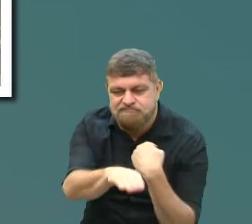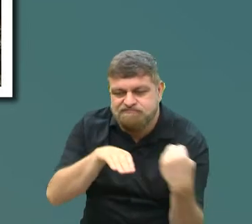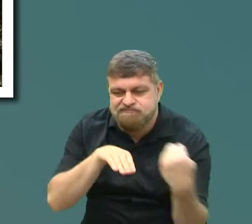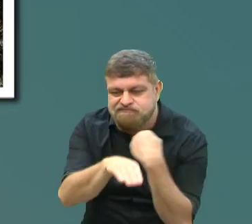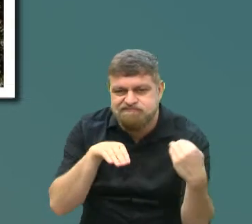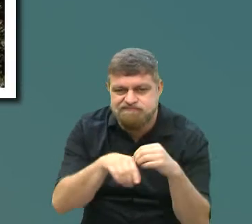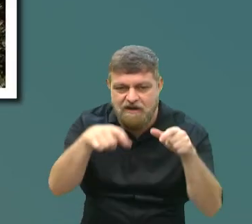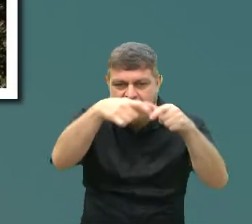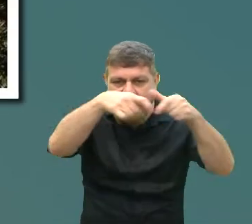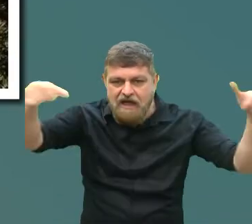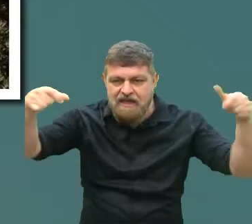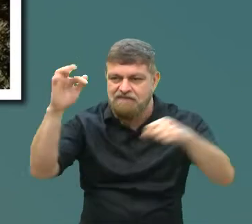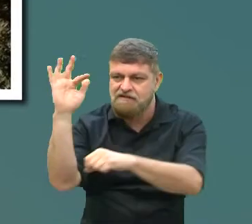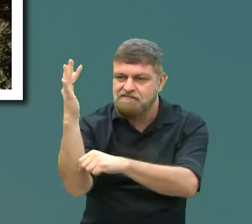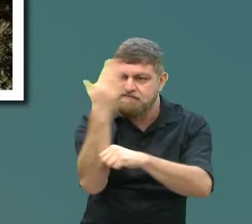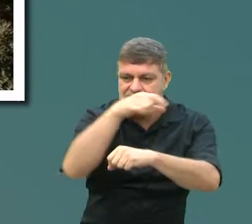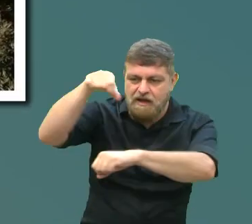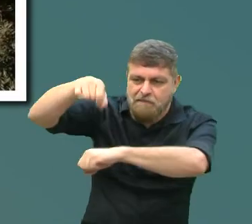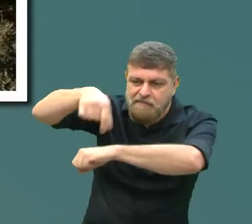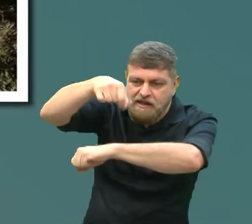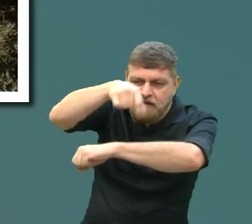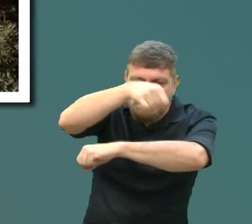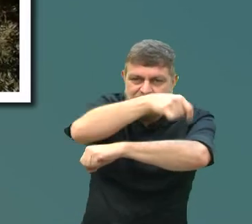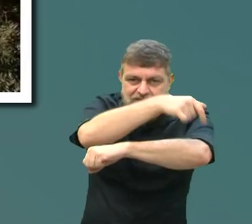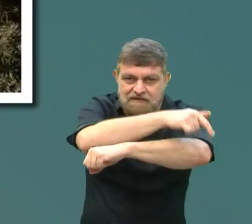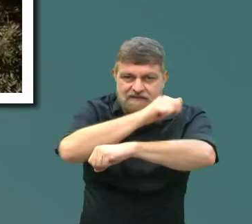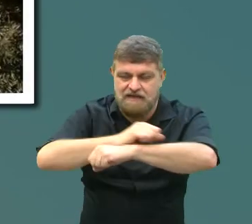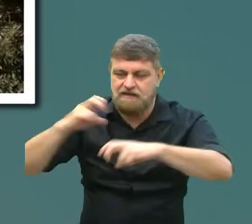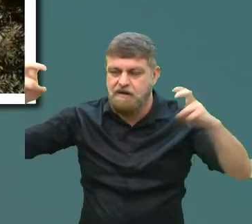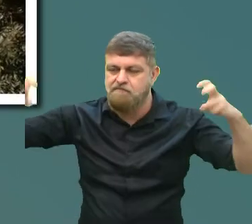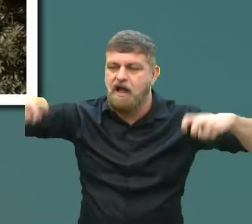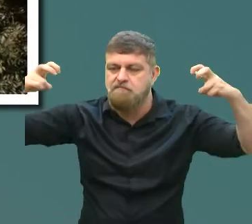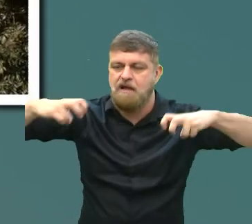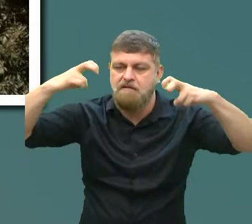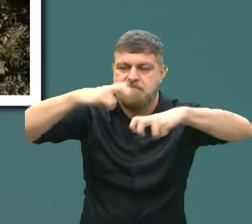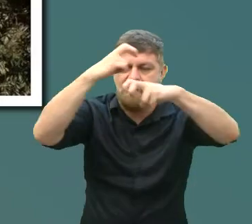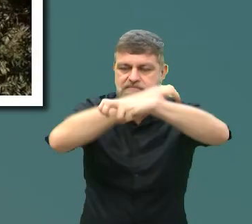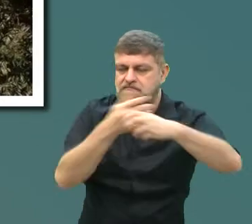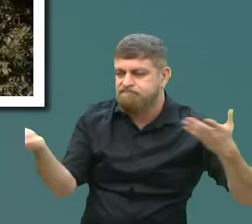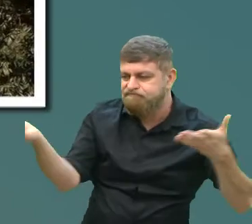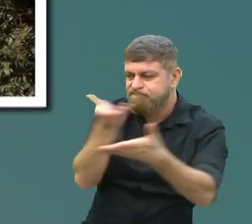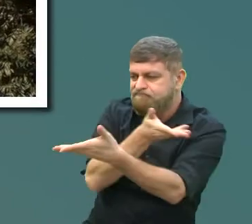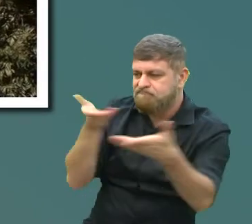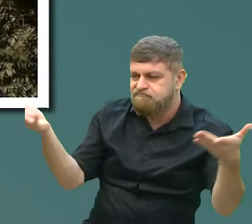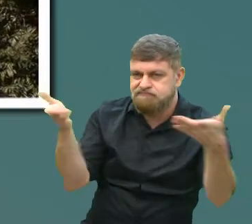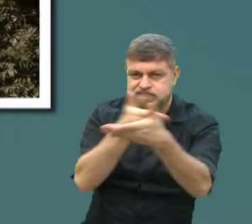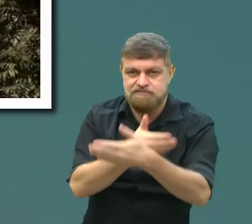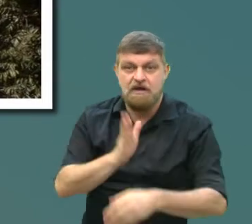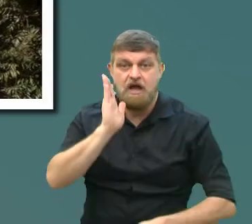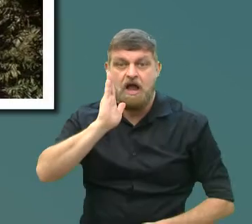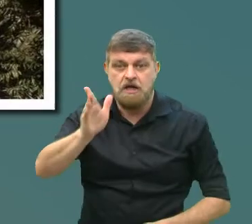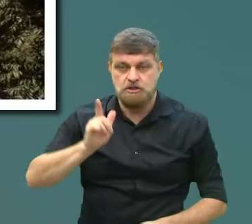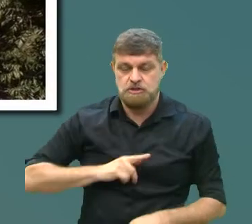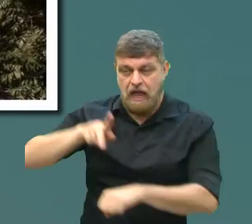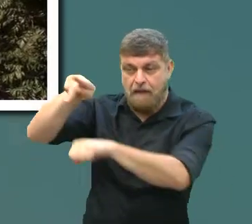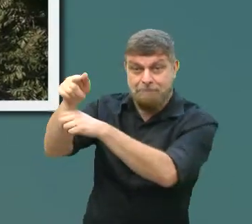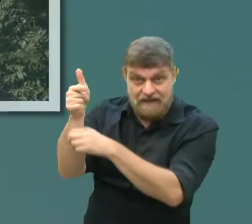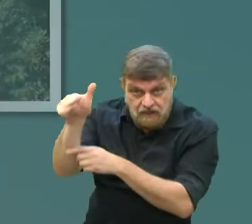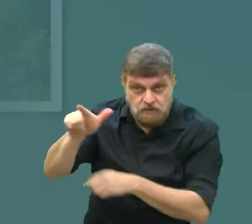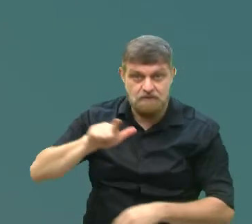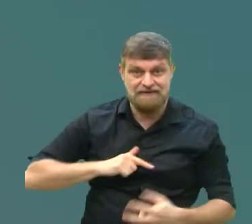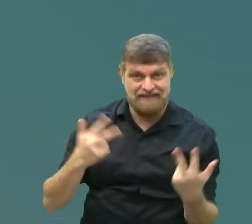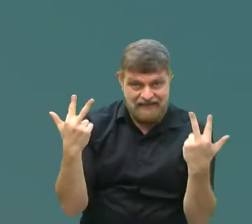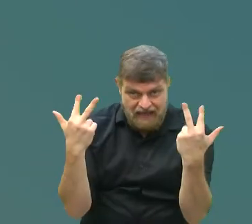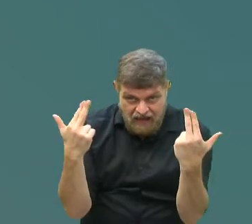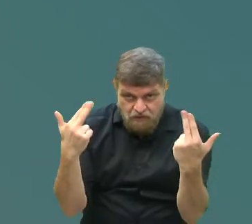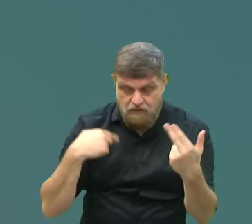trecho. E é o primeiro viaduto vegetado aqui no Brasil, já é uma técnica utilizada em outros países, mas